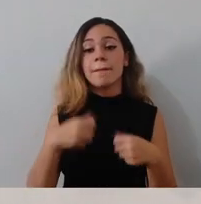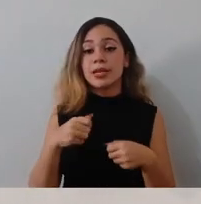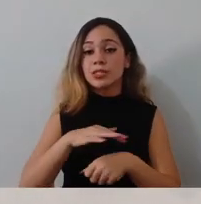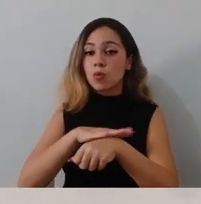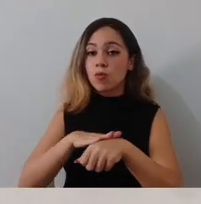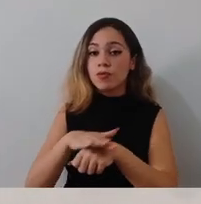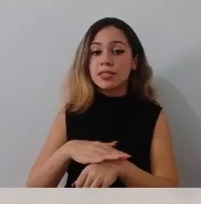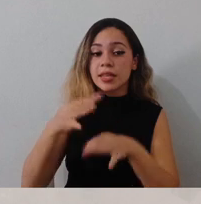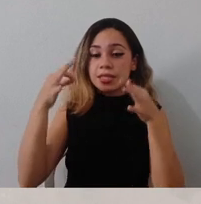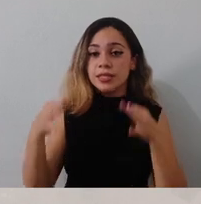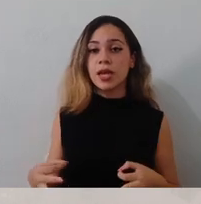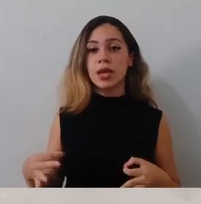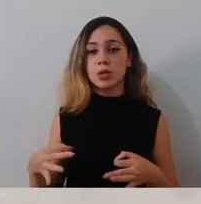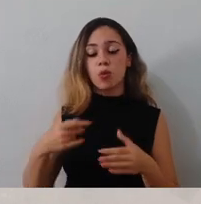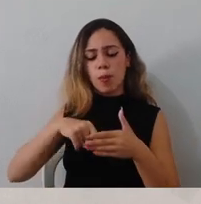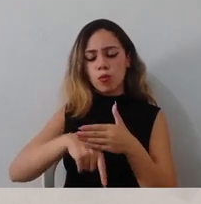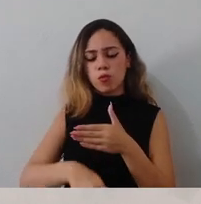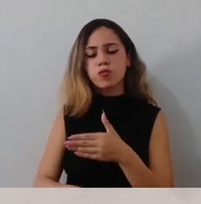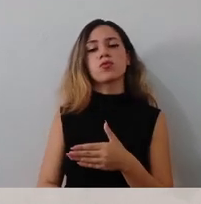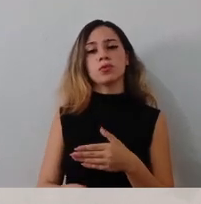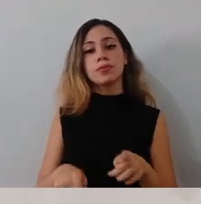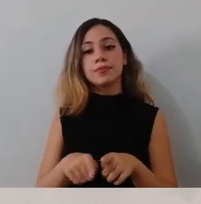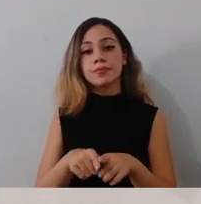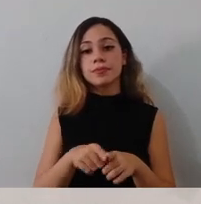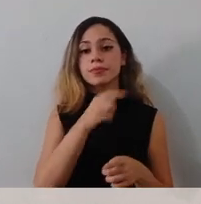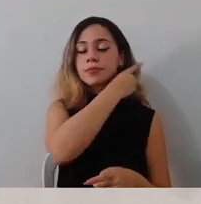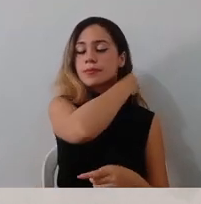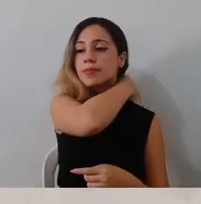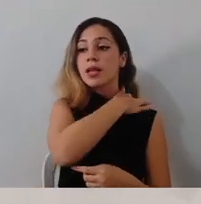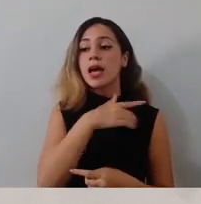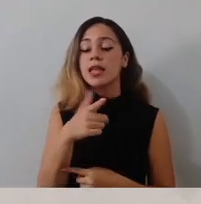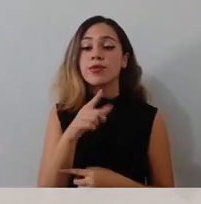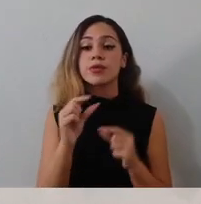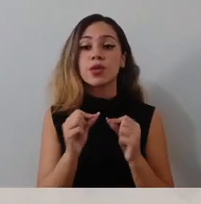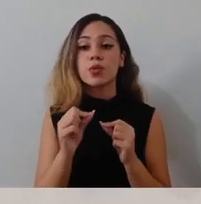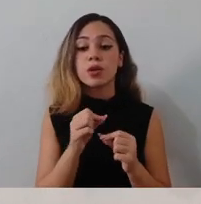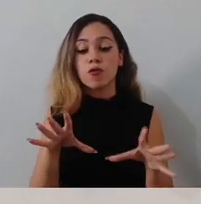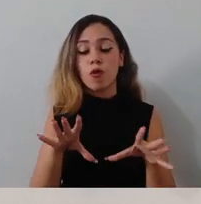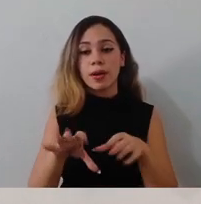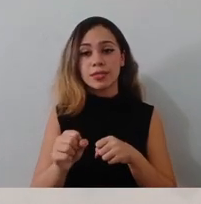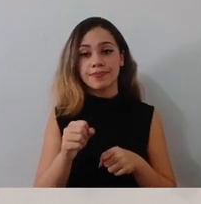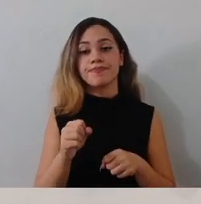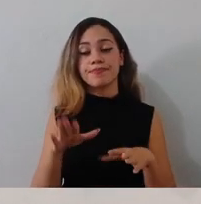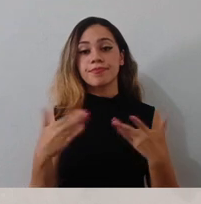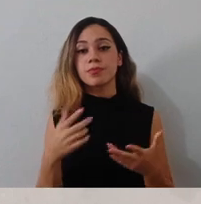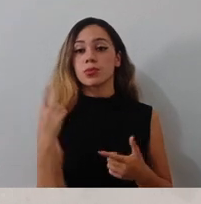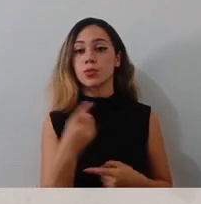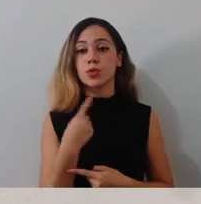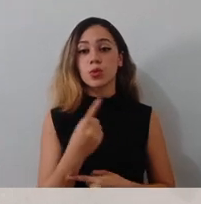Tipo, averiguar, né? De forma mais profunda. E não tem uma fiscalização para ver esse tipo de formação? Olha,